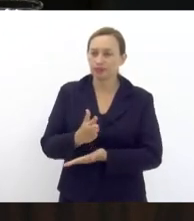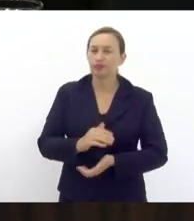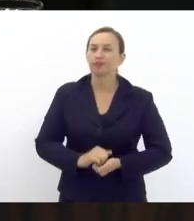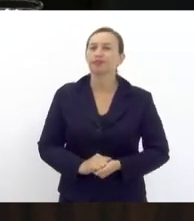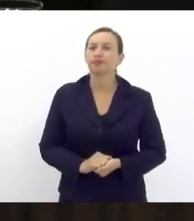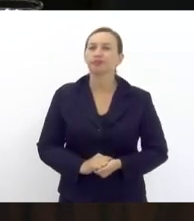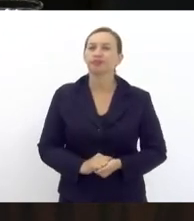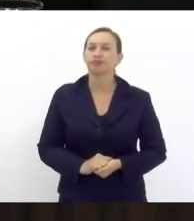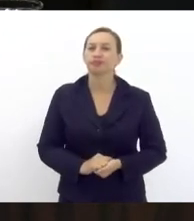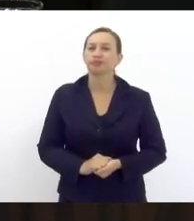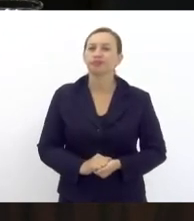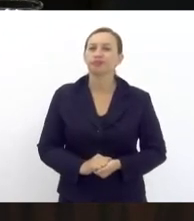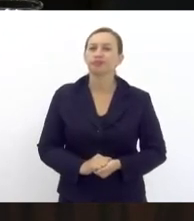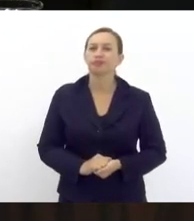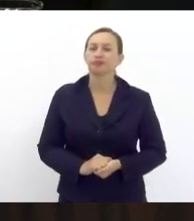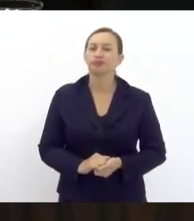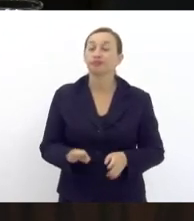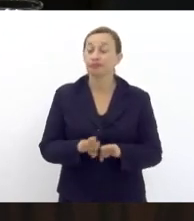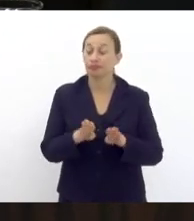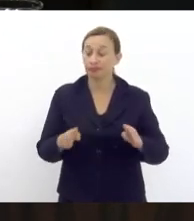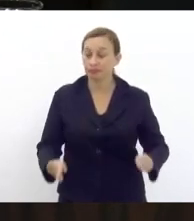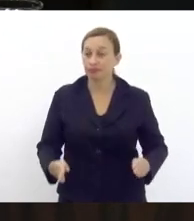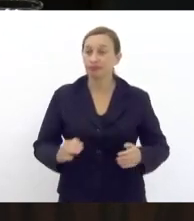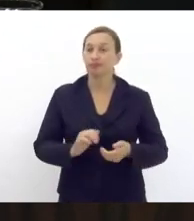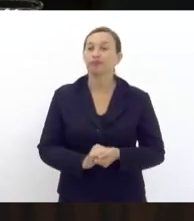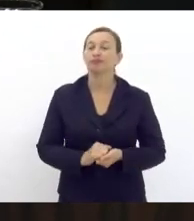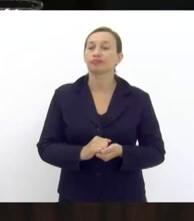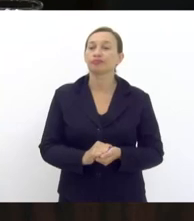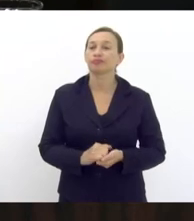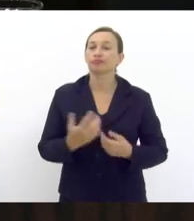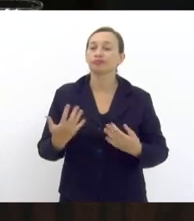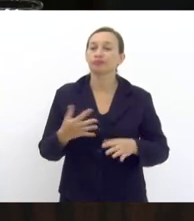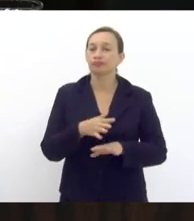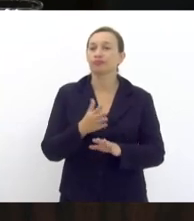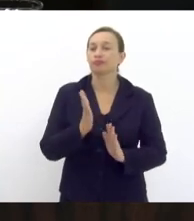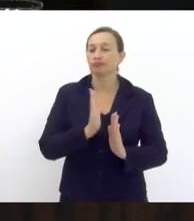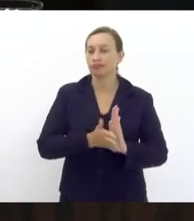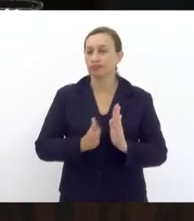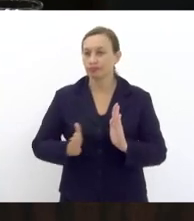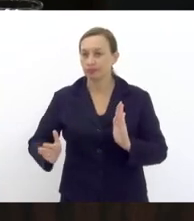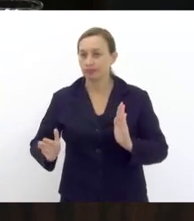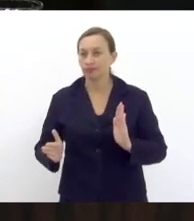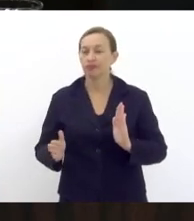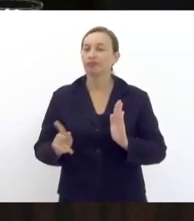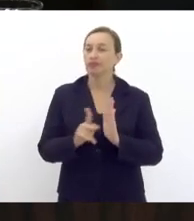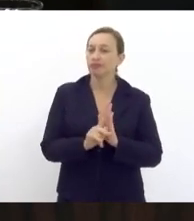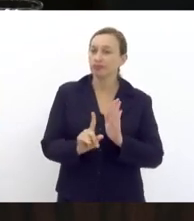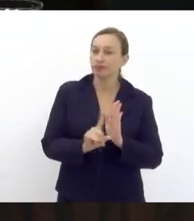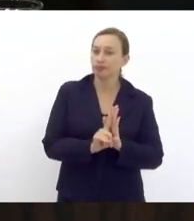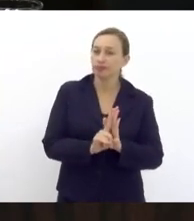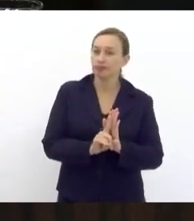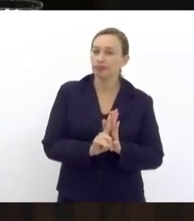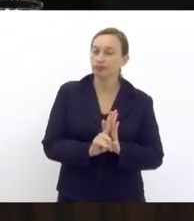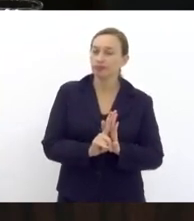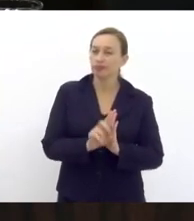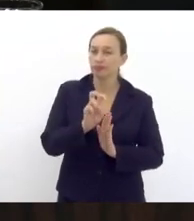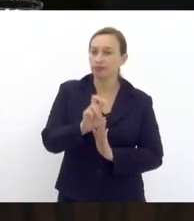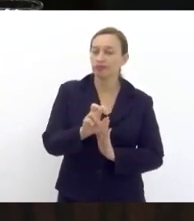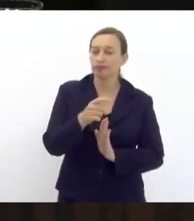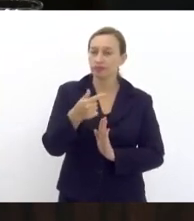Aprovado. Requeiro à mesa a inclusão na ordem do dia projeto de lei